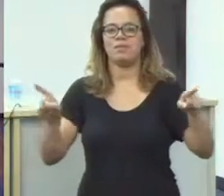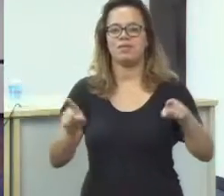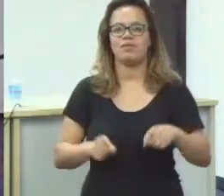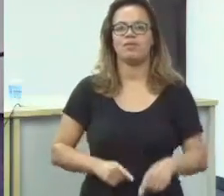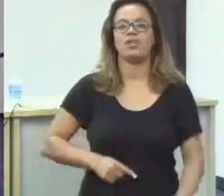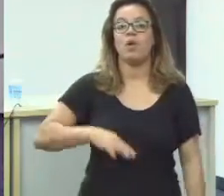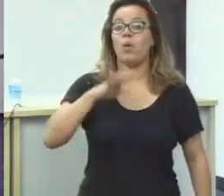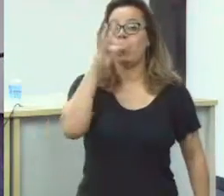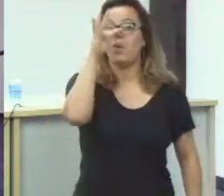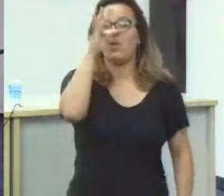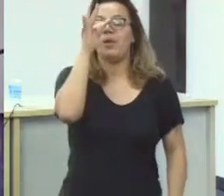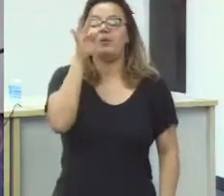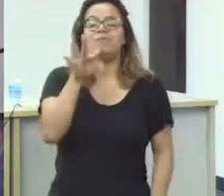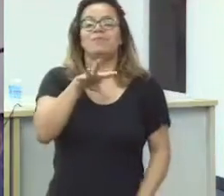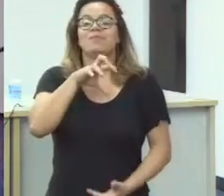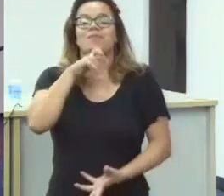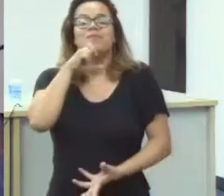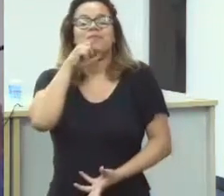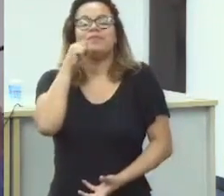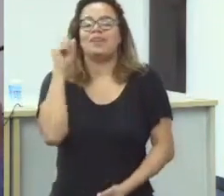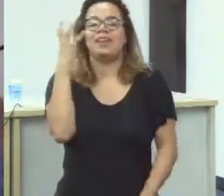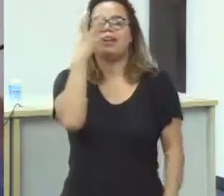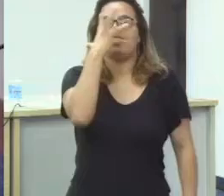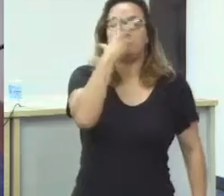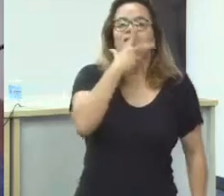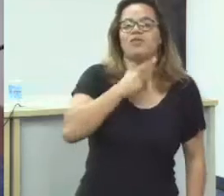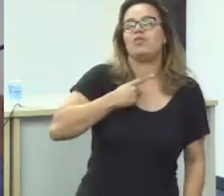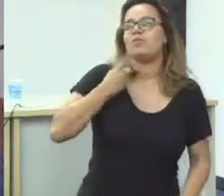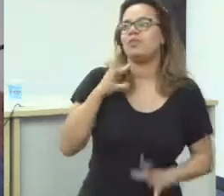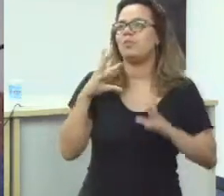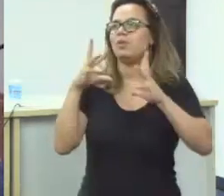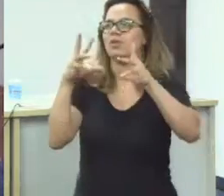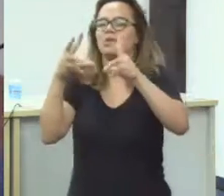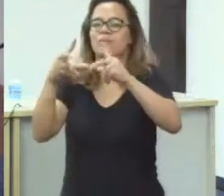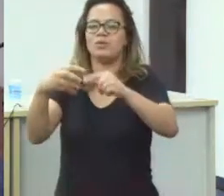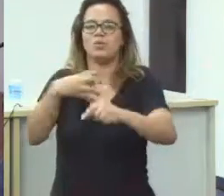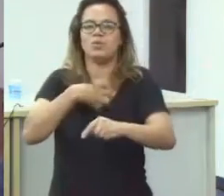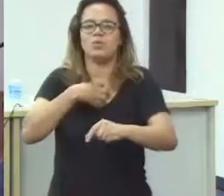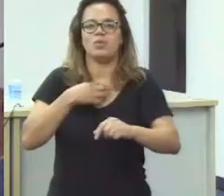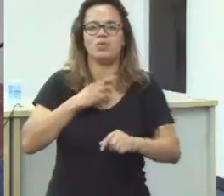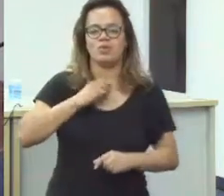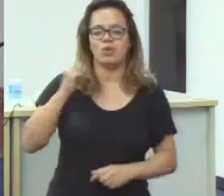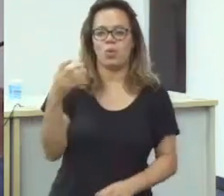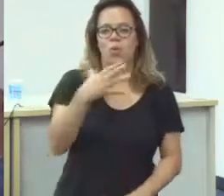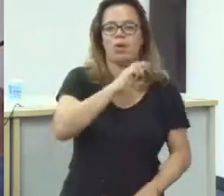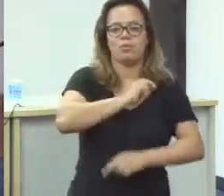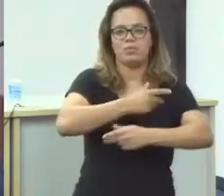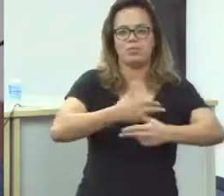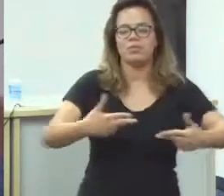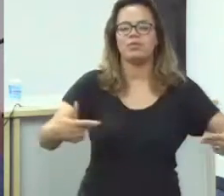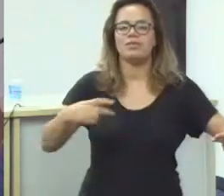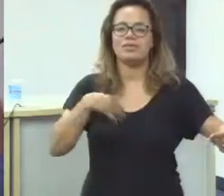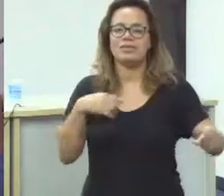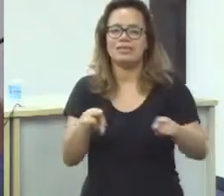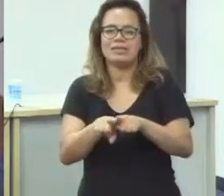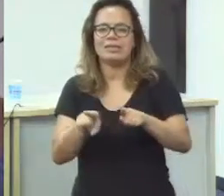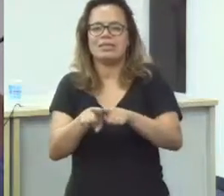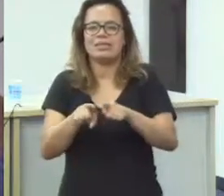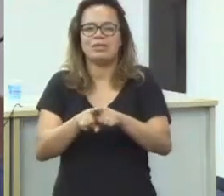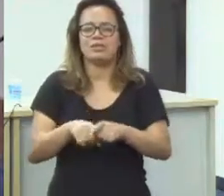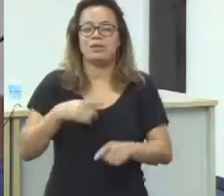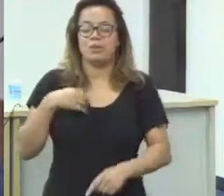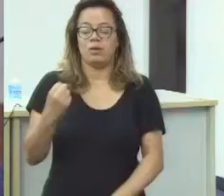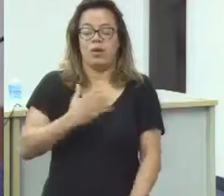Rosa tão negra num beijo celeste diz não dá tutu reciclar. Esporo, espoco,